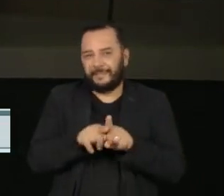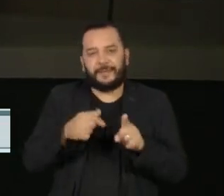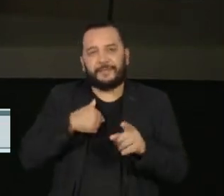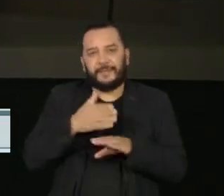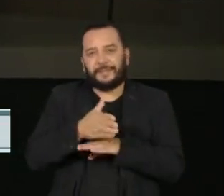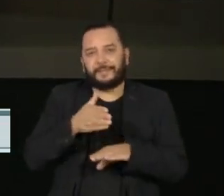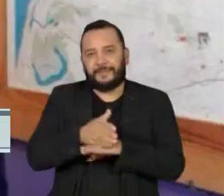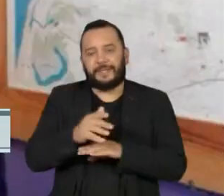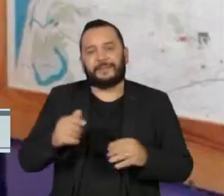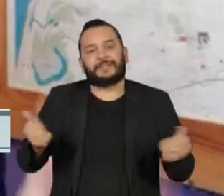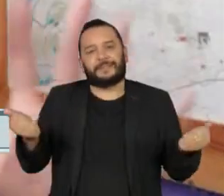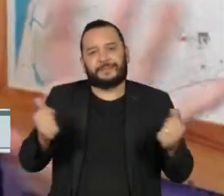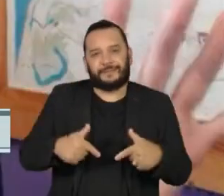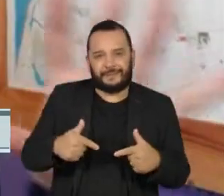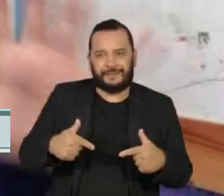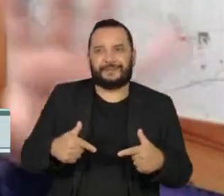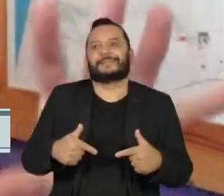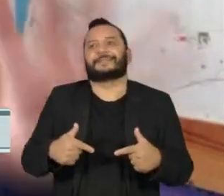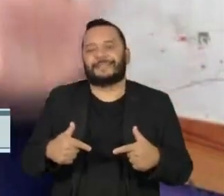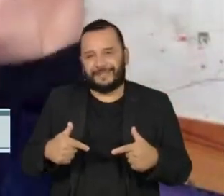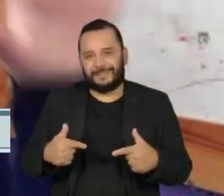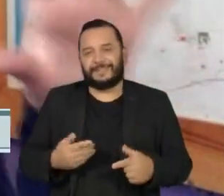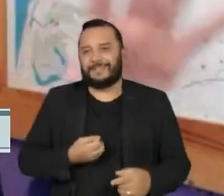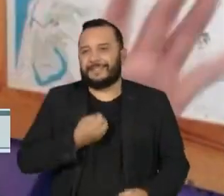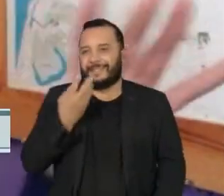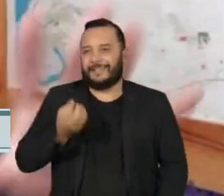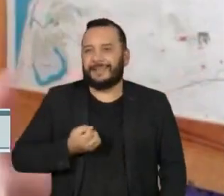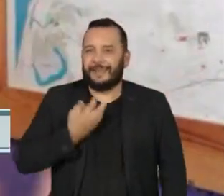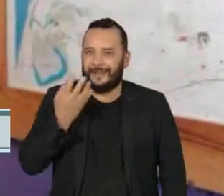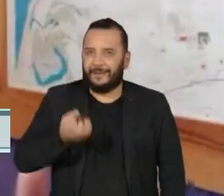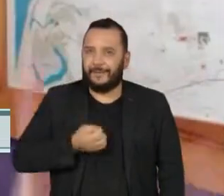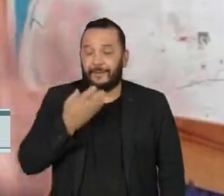fazendo performance. Eu estou começando a